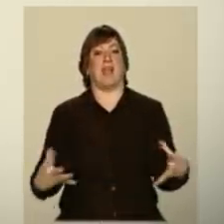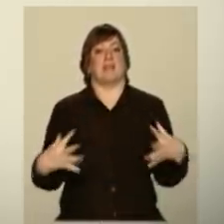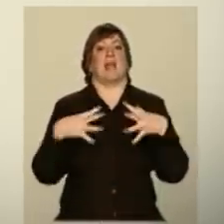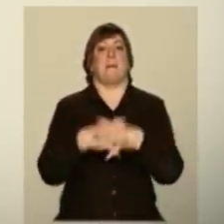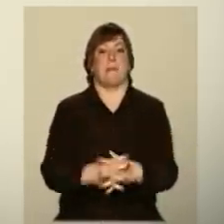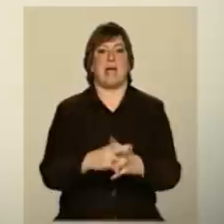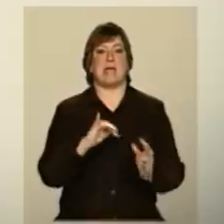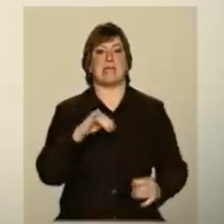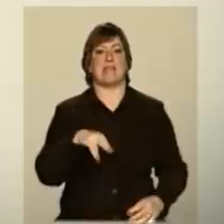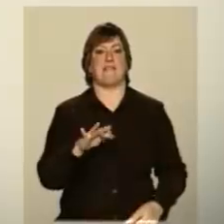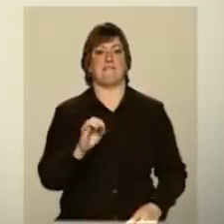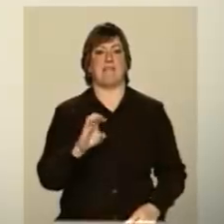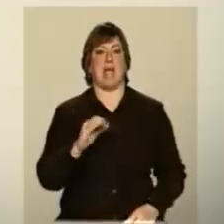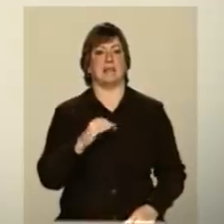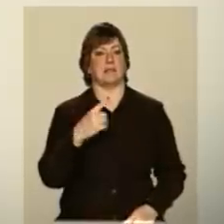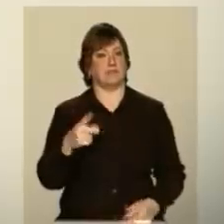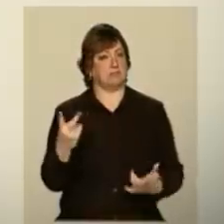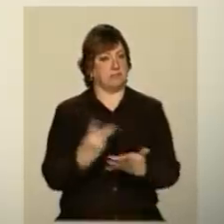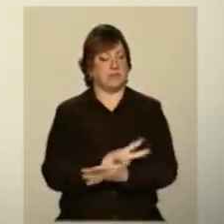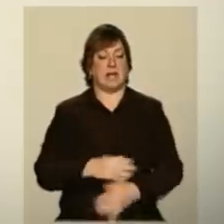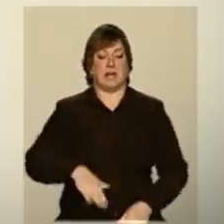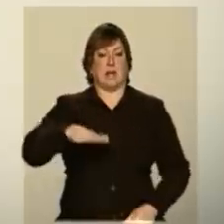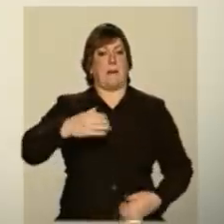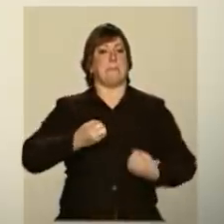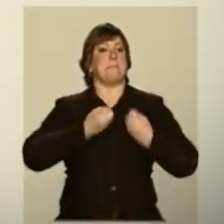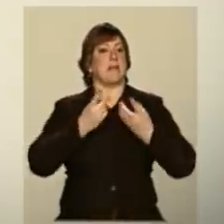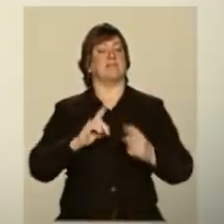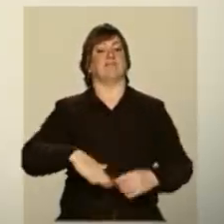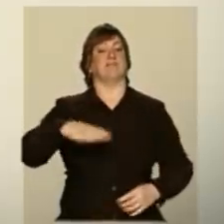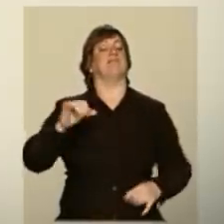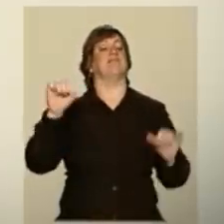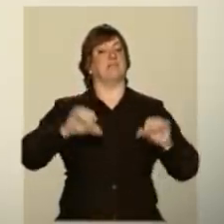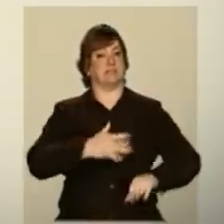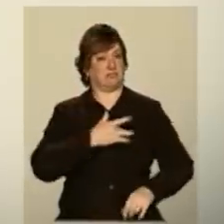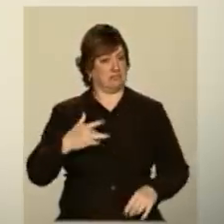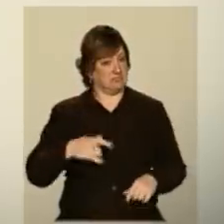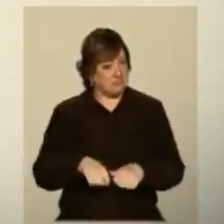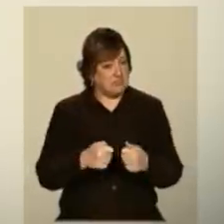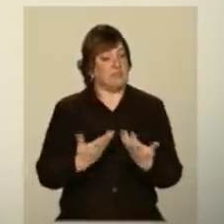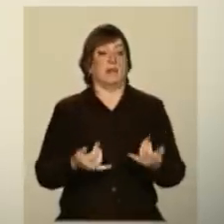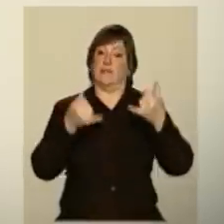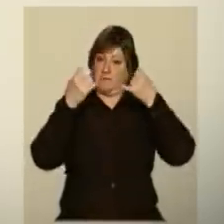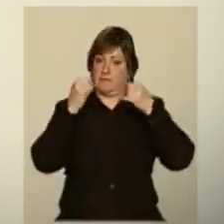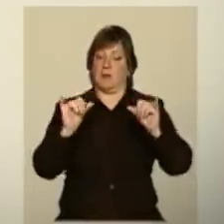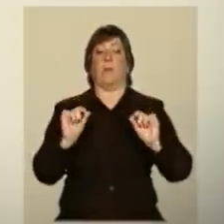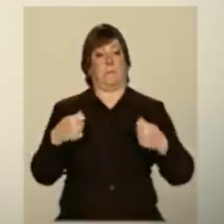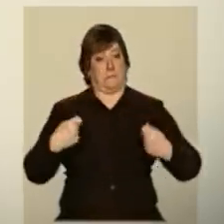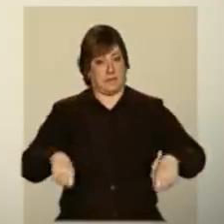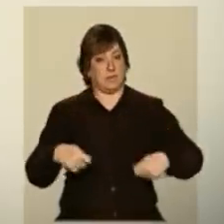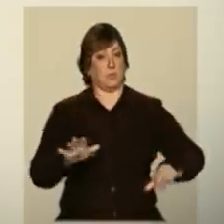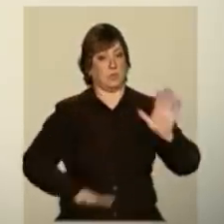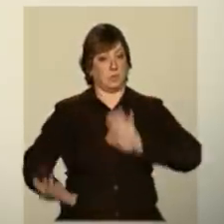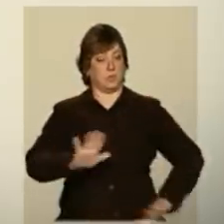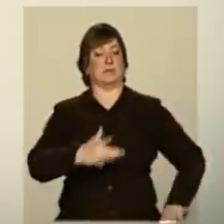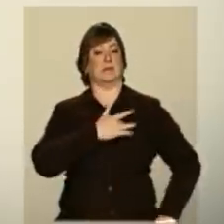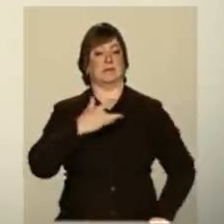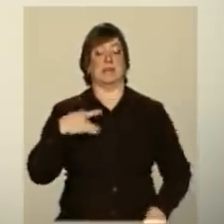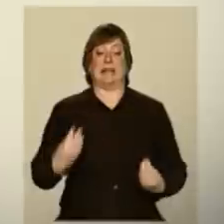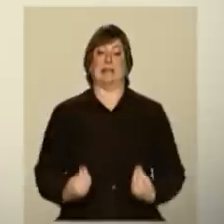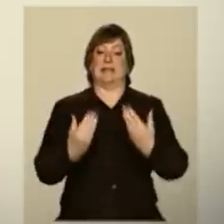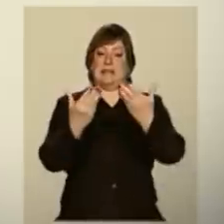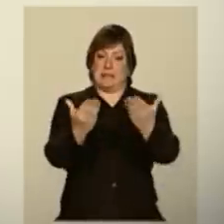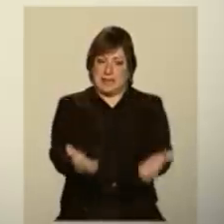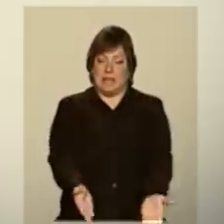infecções prejudicando o desenvolvimento por toda a vida por isso Vamos tornar disponíveis tanto a vitamina